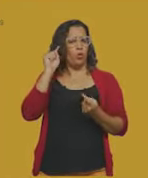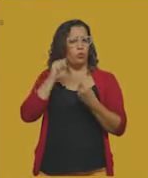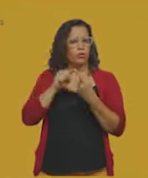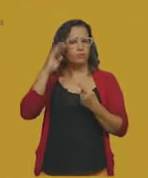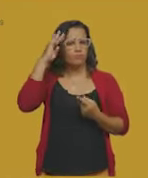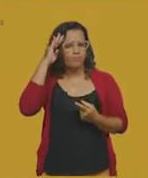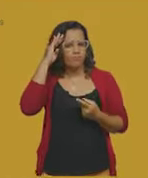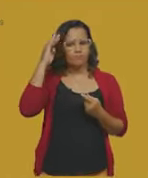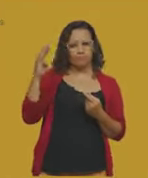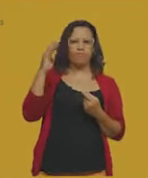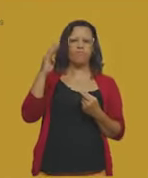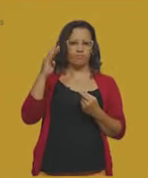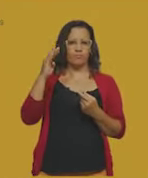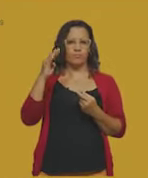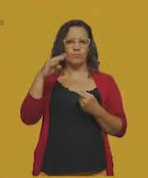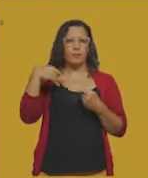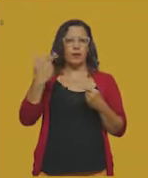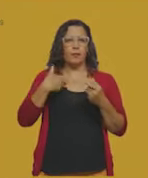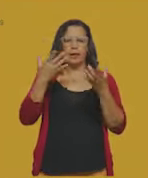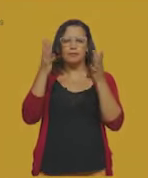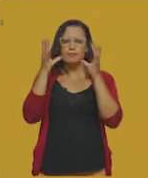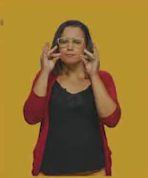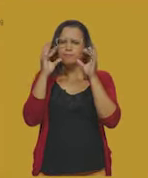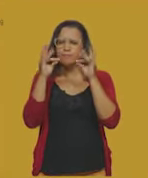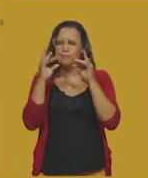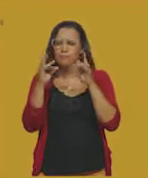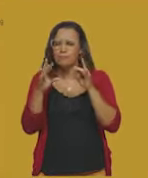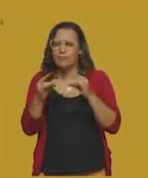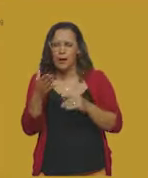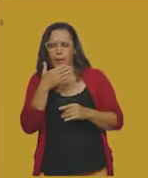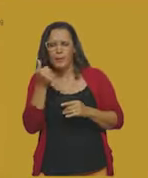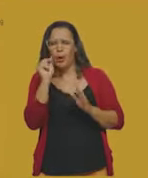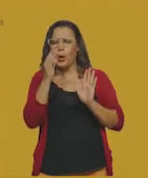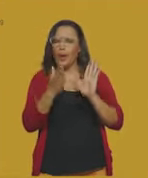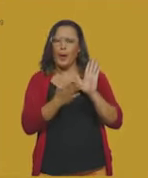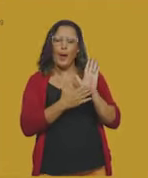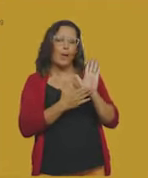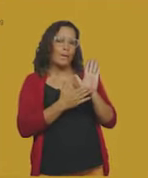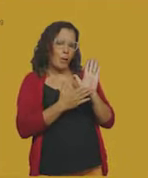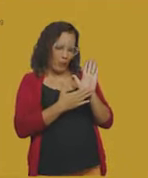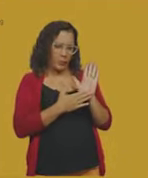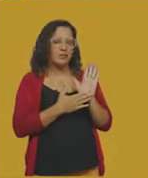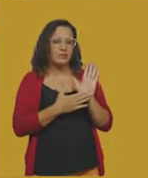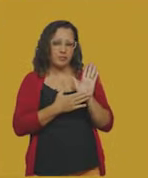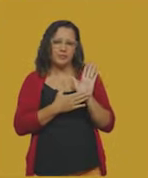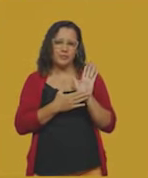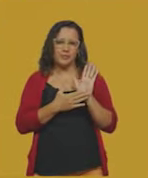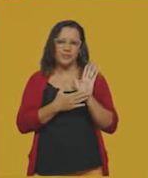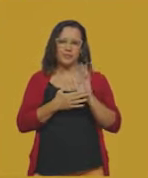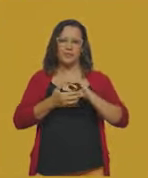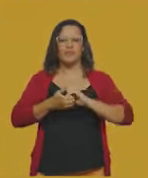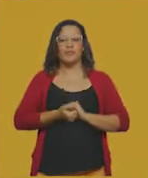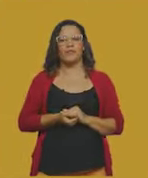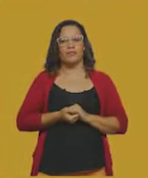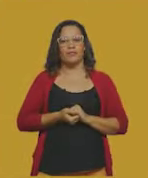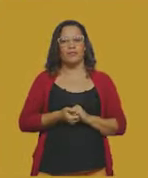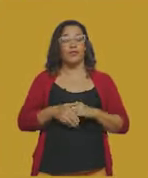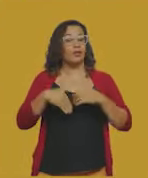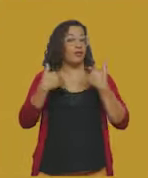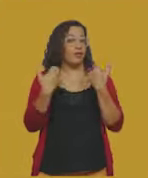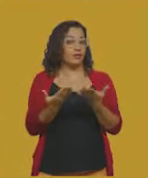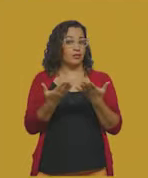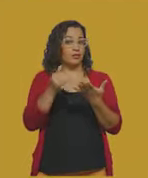uma formulação mais concreta e mais elaborada da proposta de intervenção. Veja